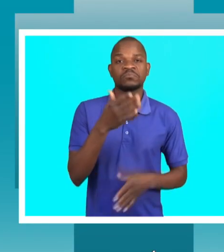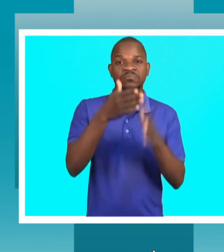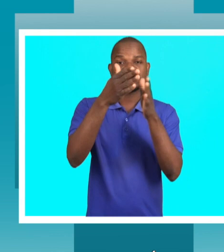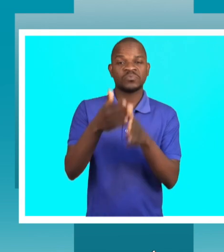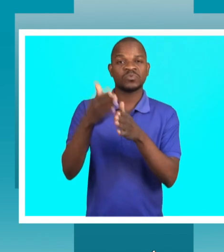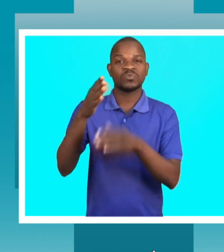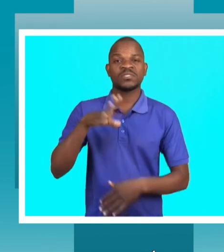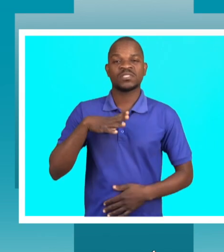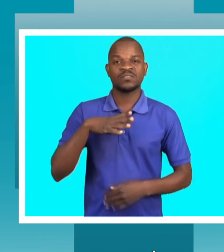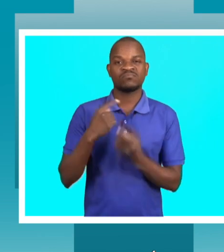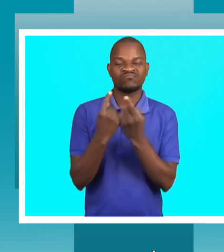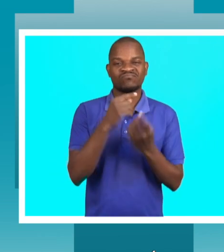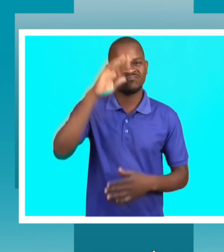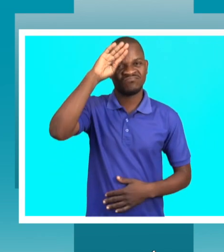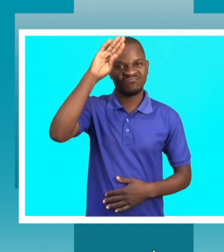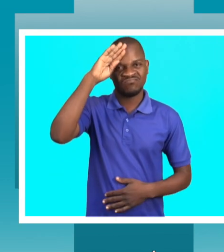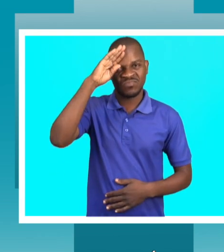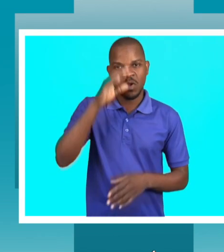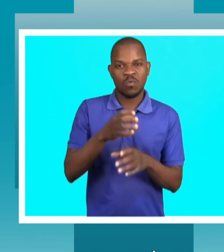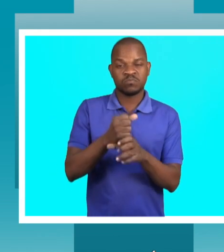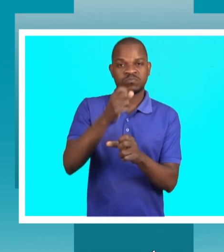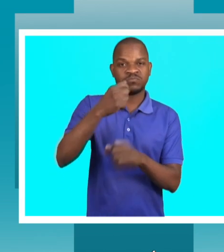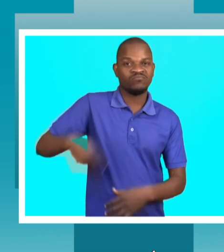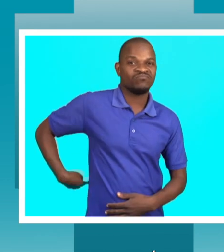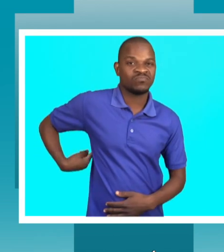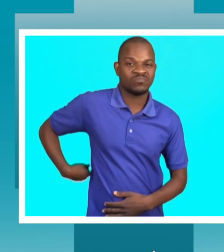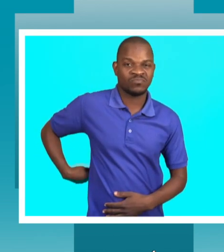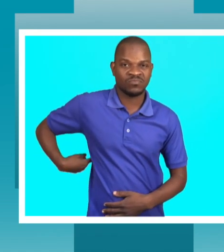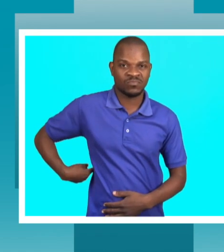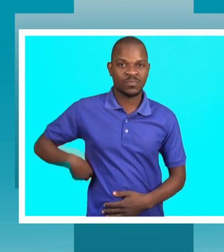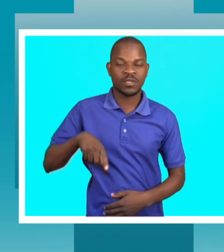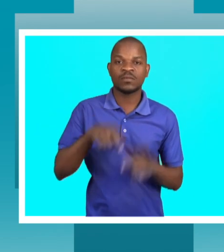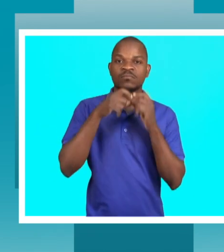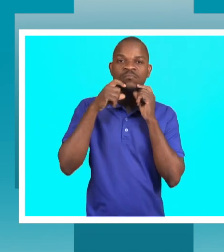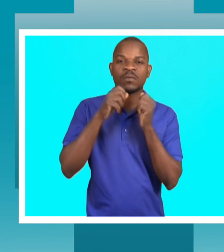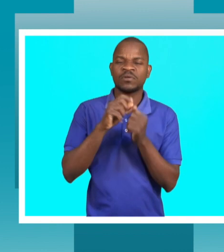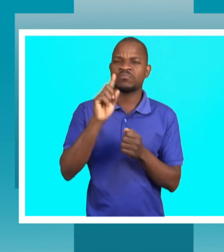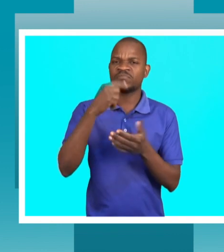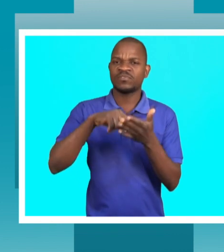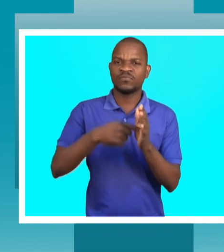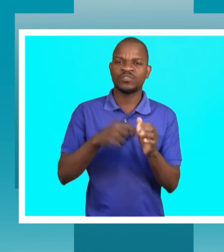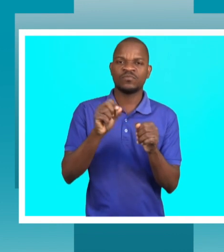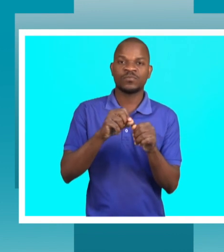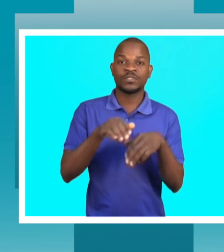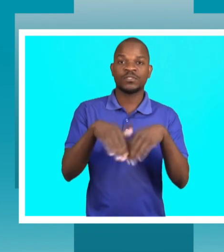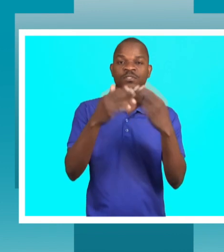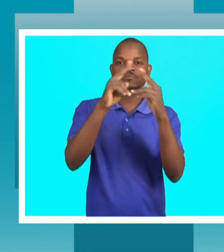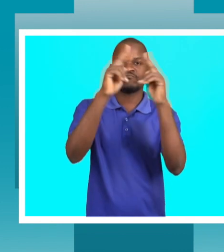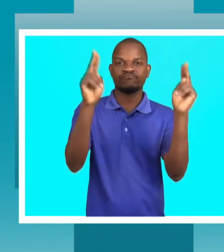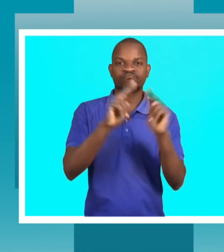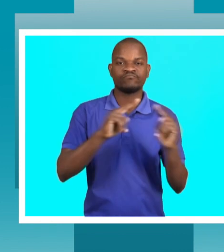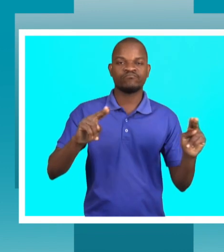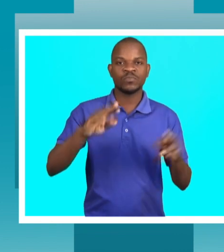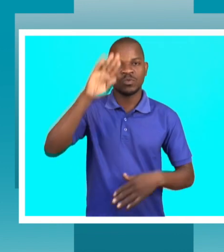preocupante o número de pessoas vivendo com a lesão medular no país. Numa altura em que se comemora pela primeira vez em Moçambique,